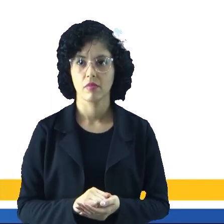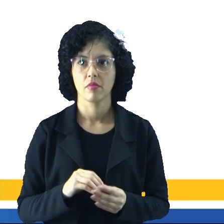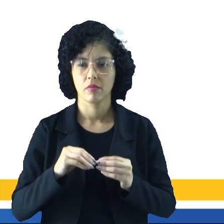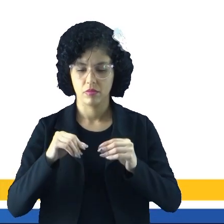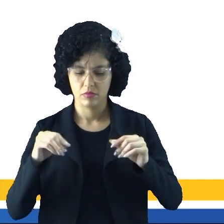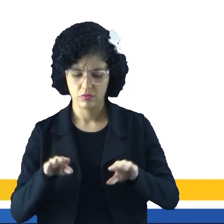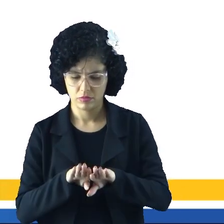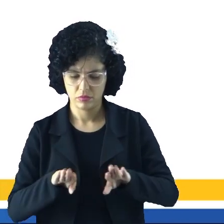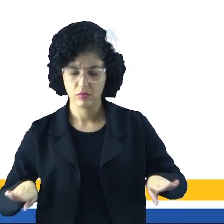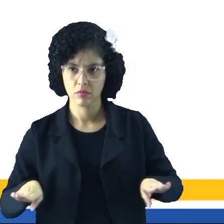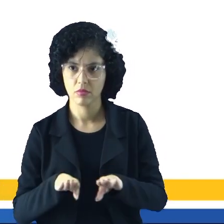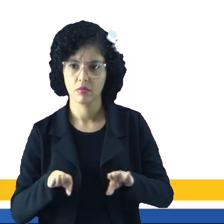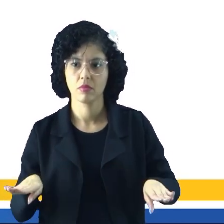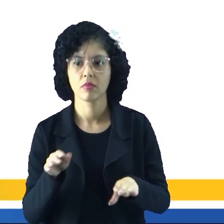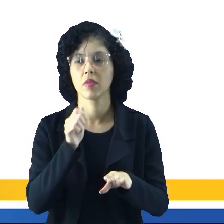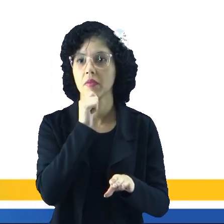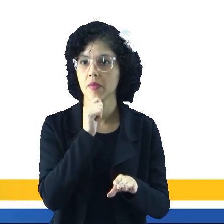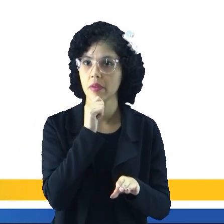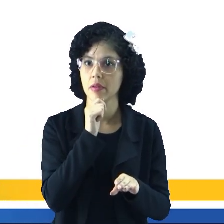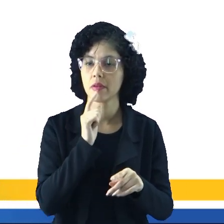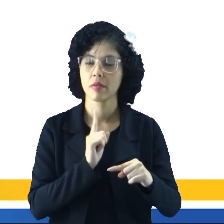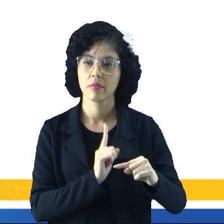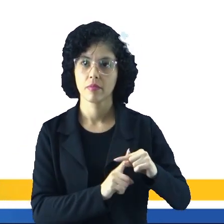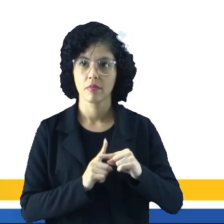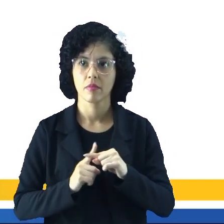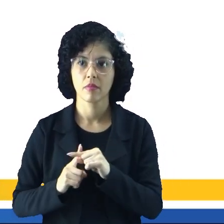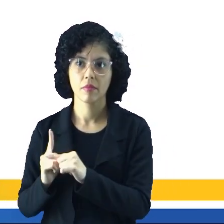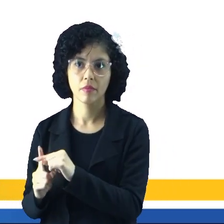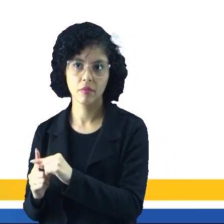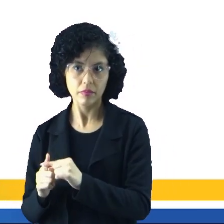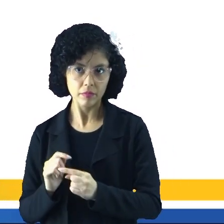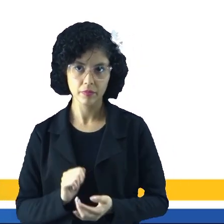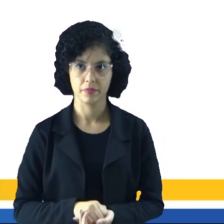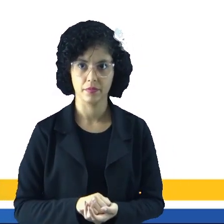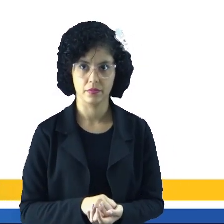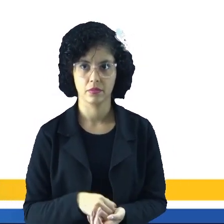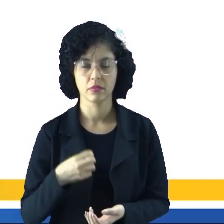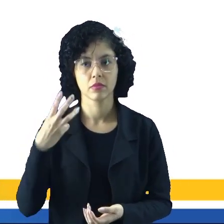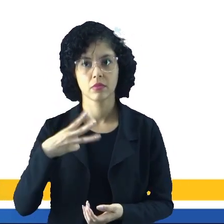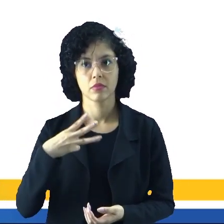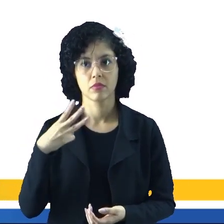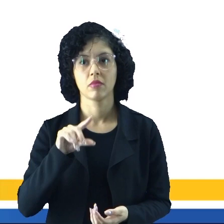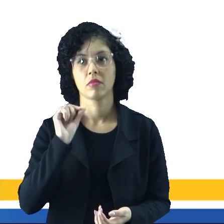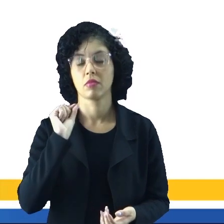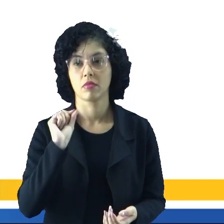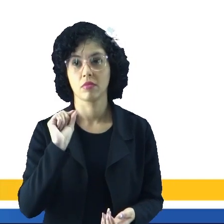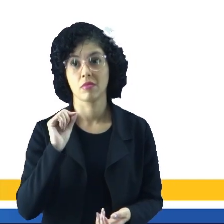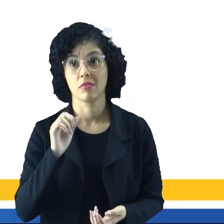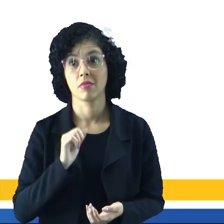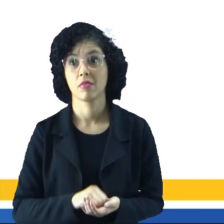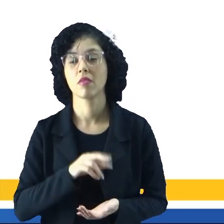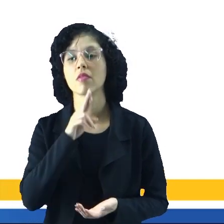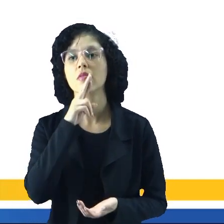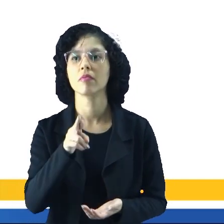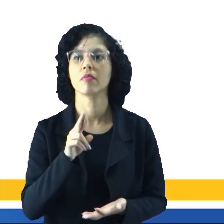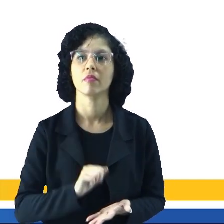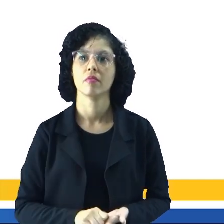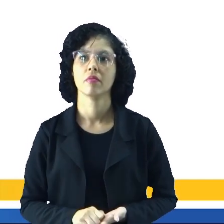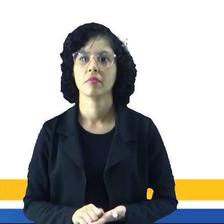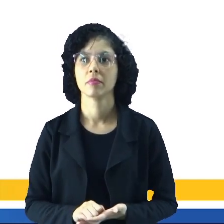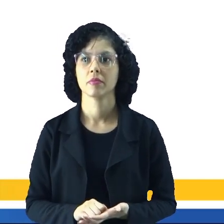da superfície, porque a superfície está eletrizada positivamente. E no terceiro nos mostra o resultado disso,